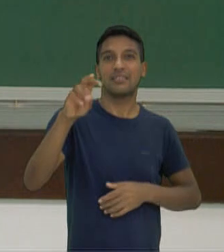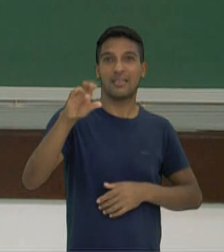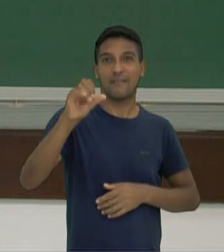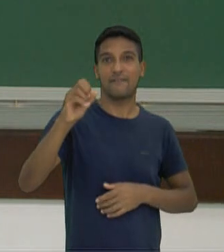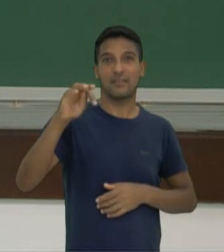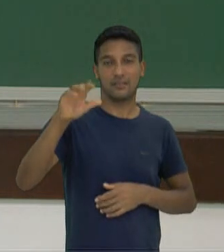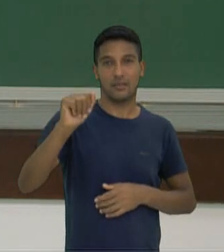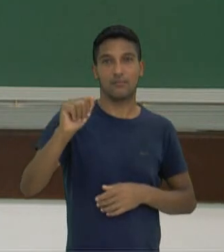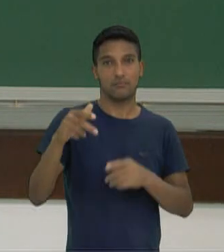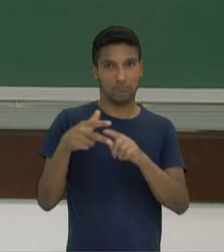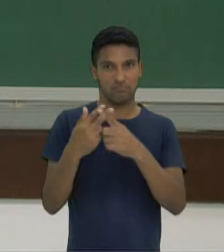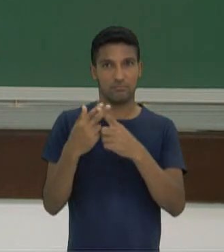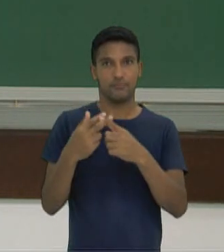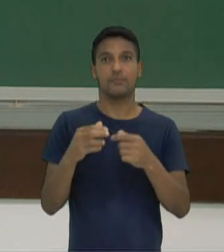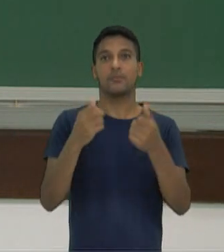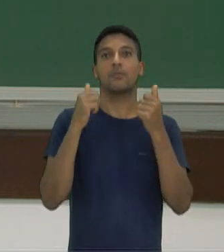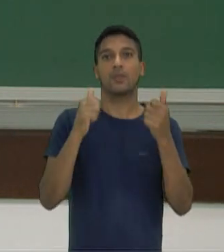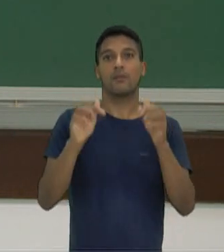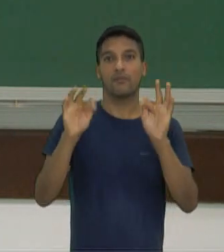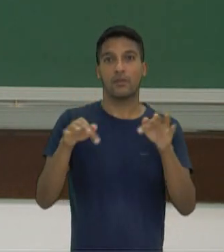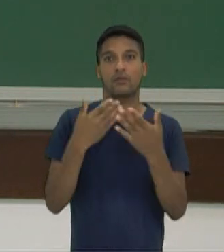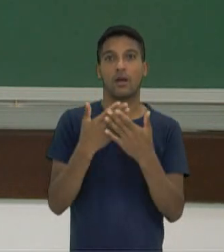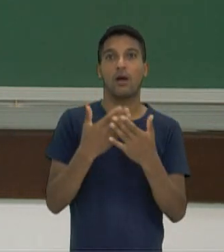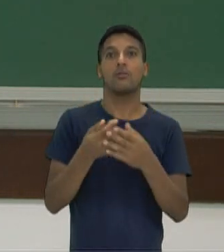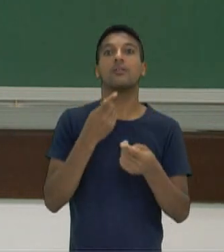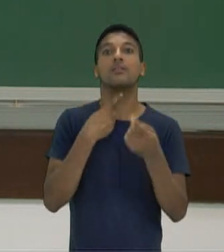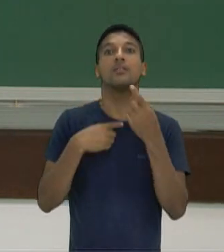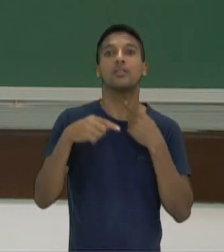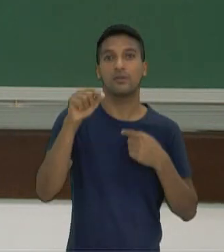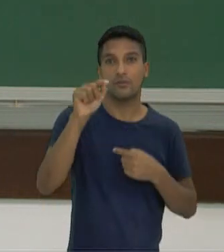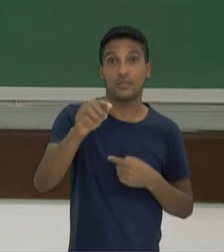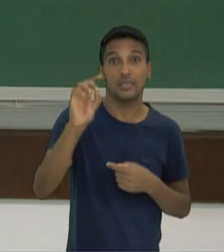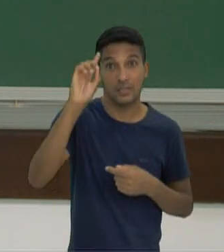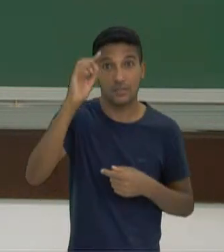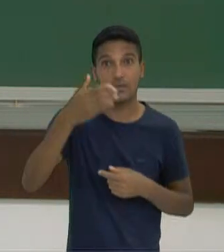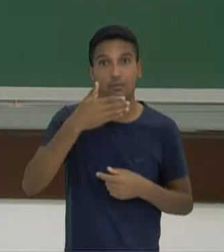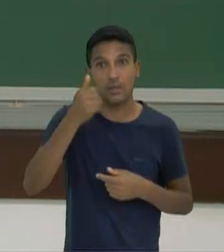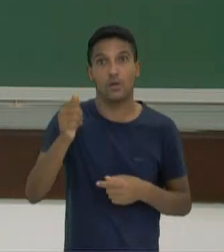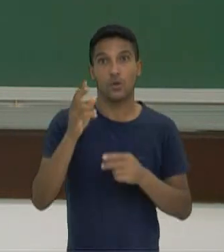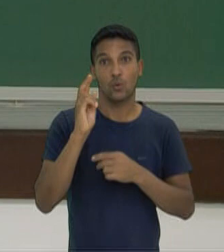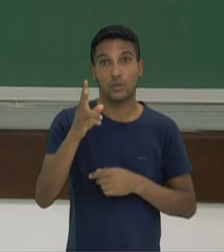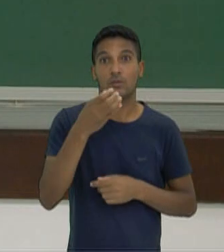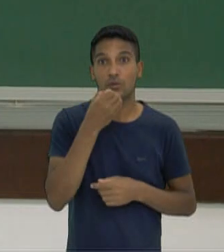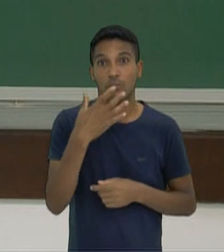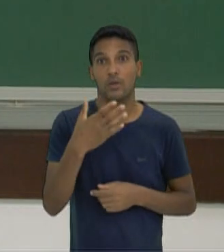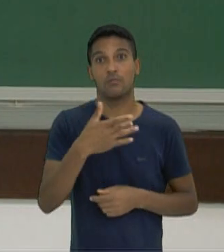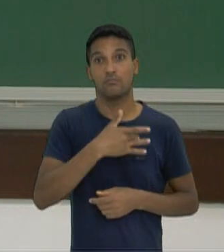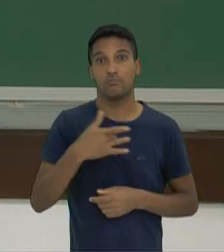o final da nossa aula. Desejo a você dias melhores, continue bem e uma ótima produção.